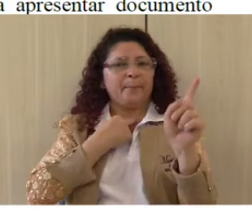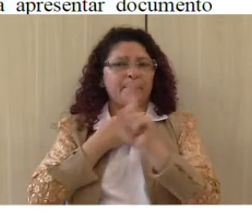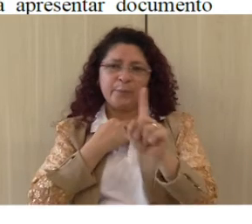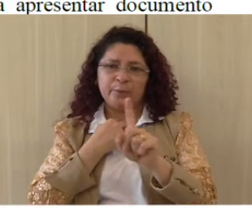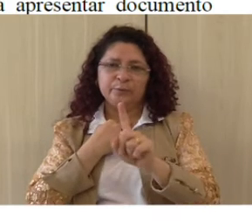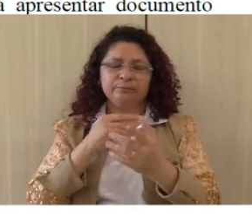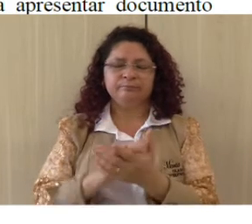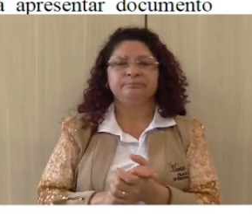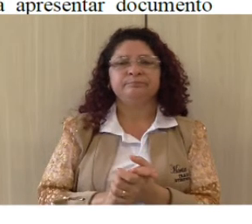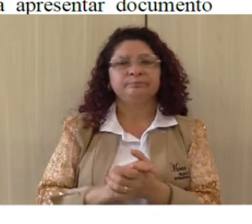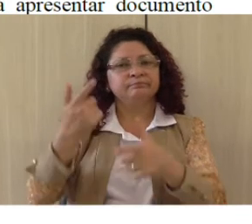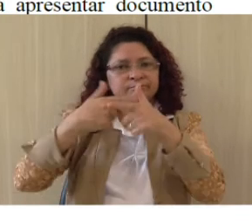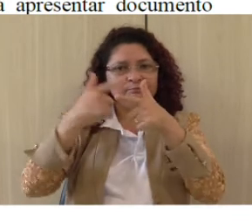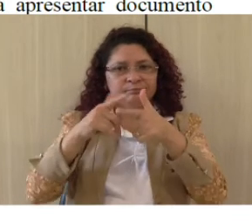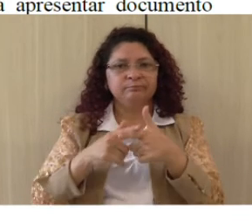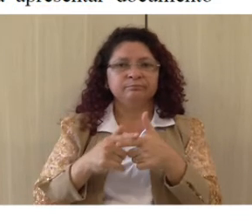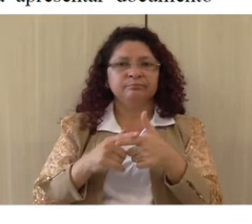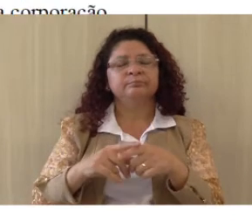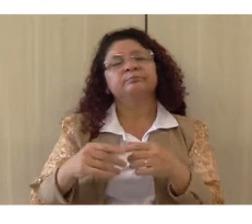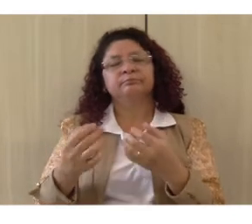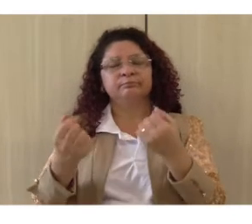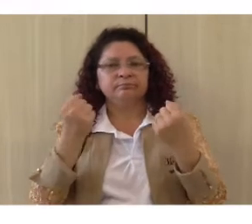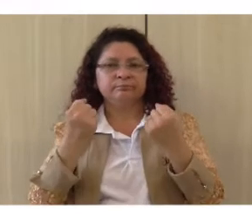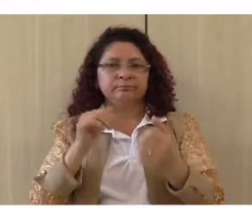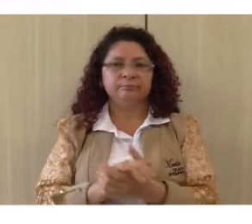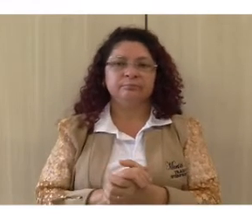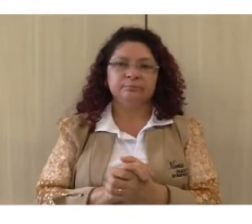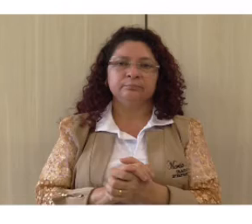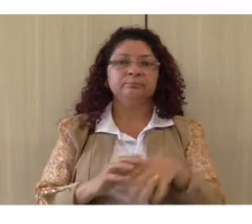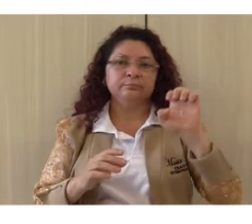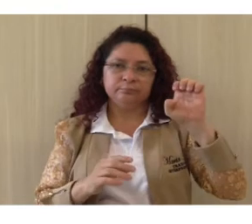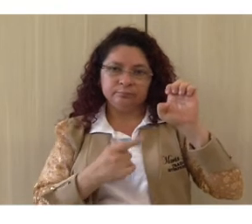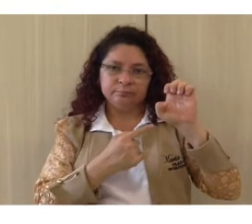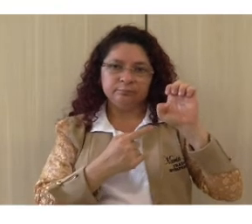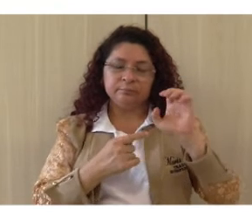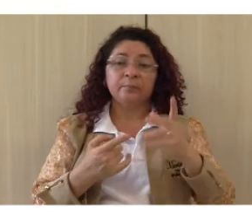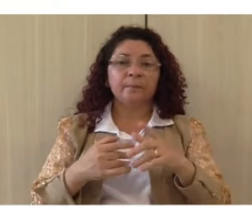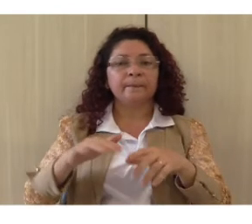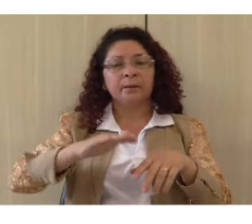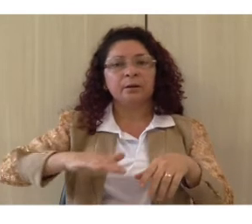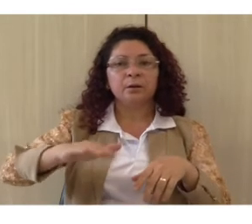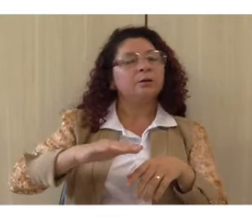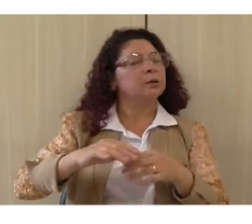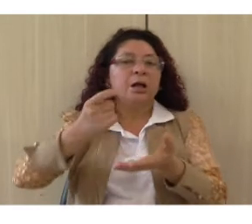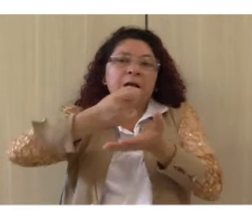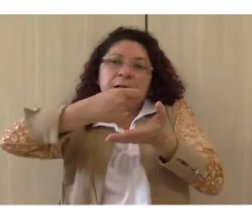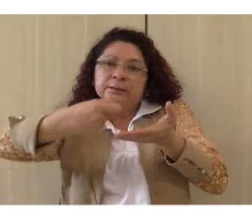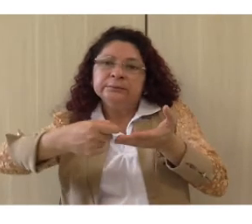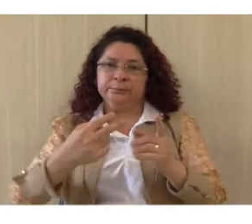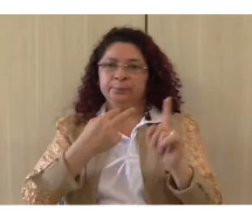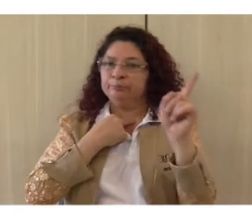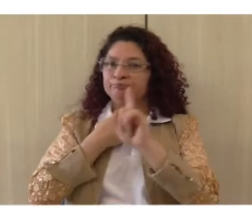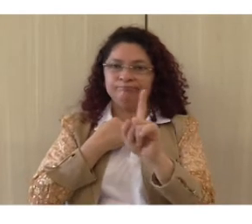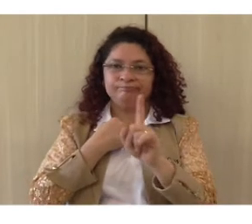venham comprometer a lisura do processo seletivo. E. Deixar o local da entrevista sem assinar a lista de